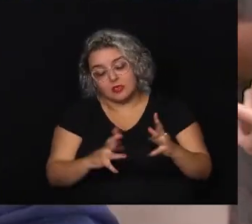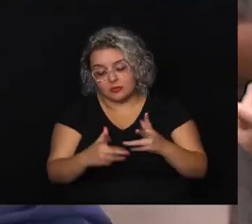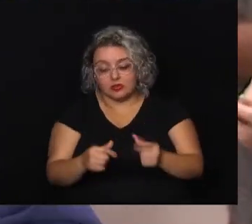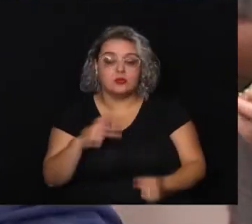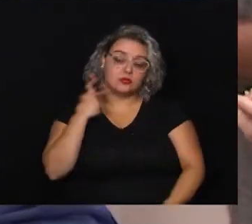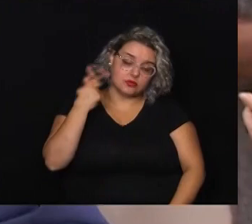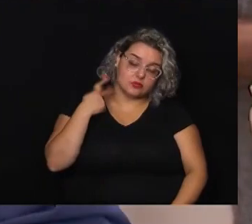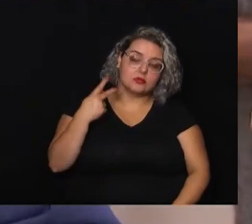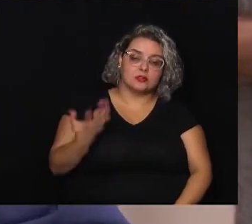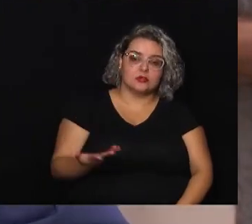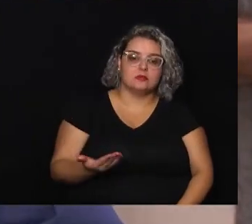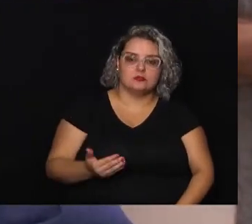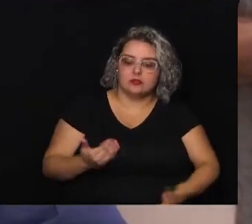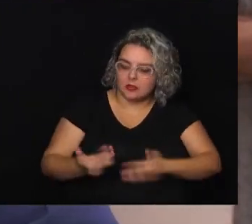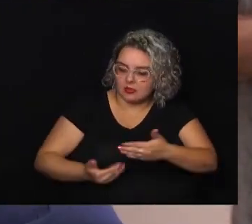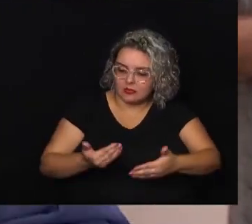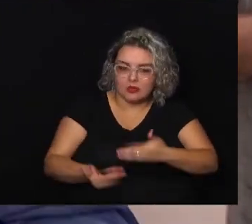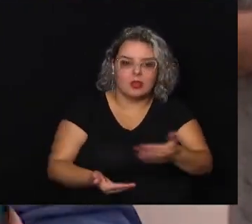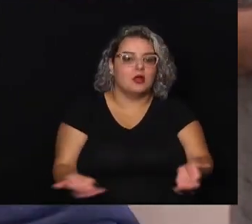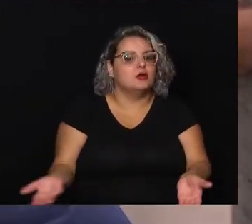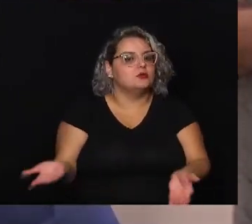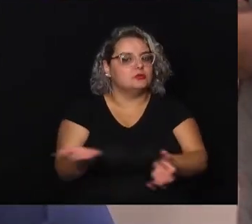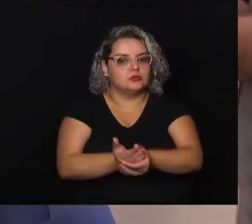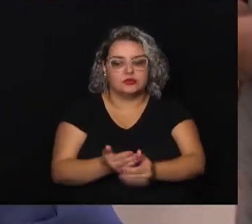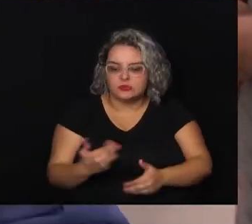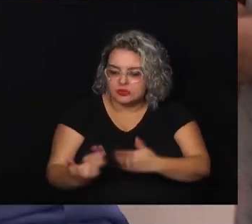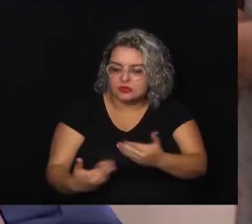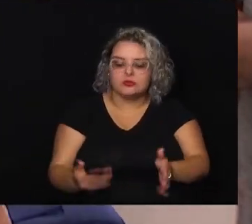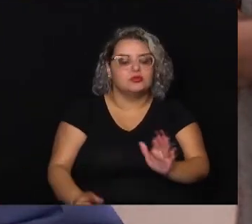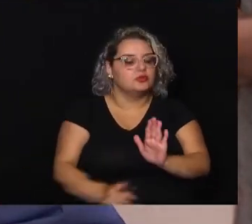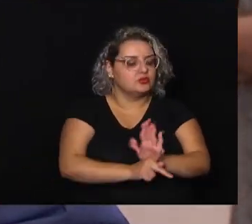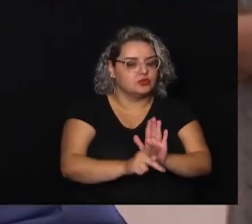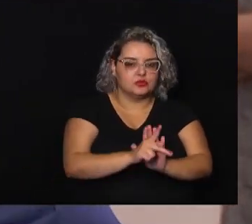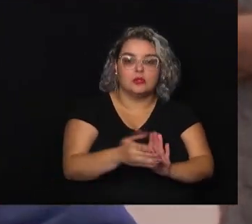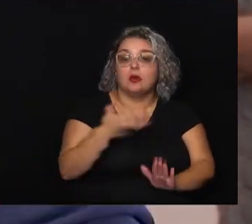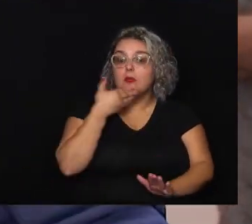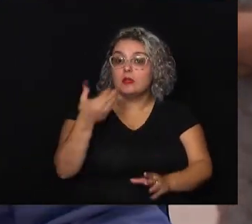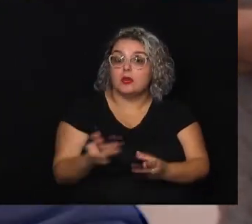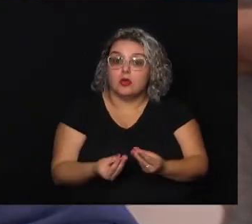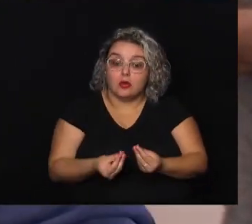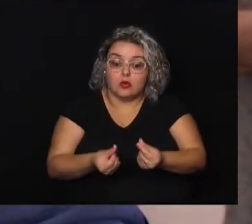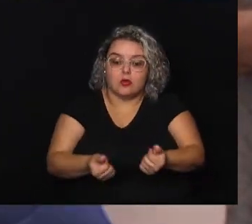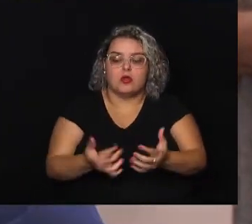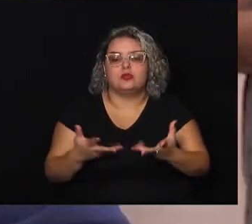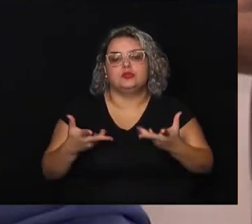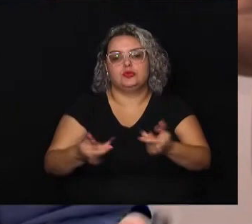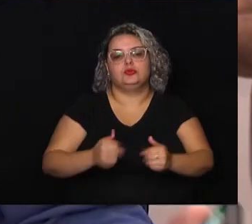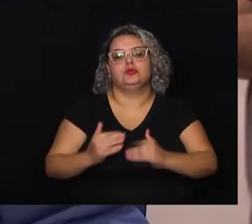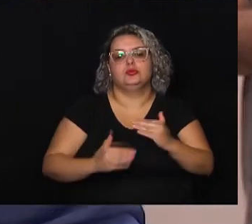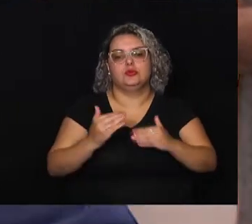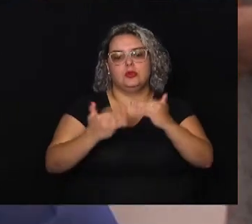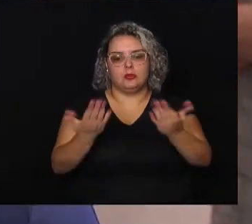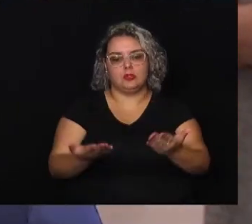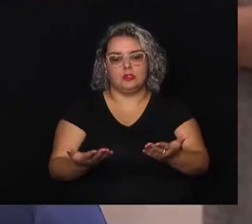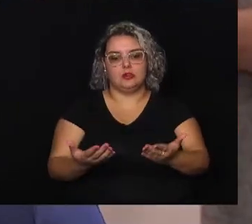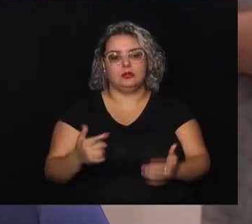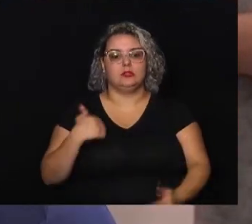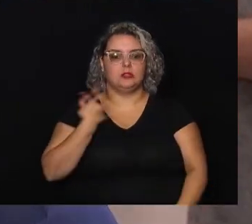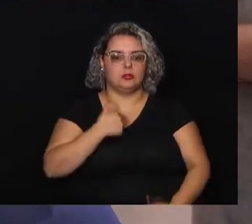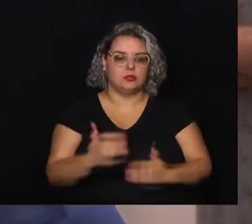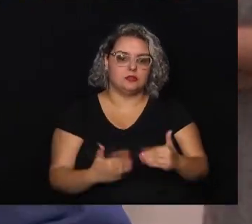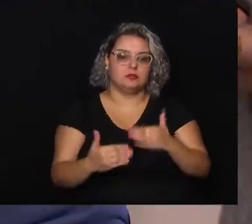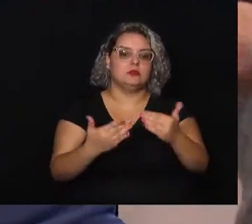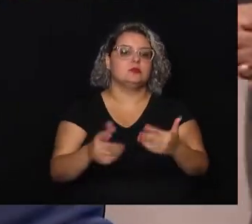né, na tramitação dos processos, dos projetos, melhorar a qualidade daquilo que é produzido, da nossa produção